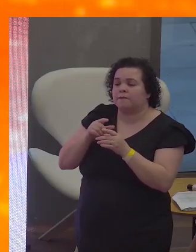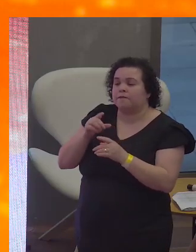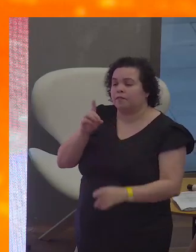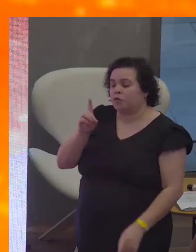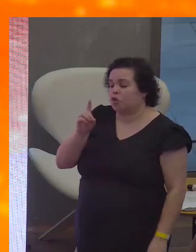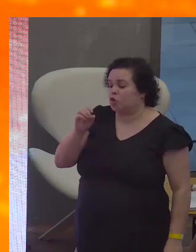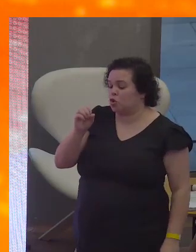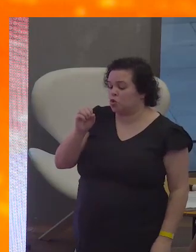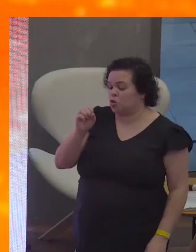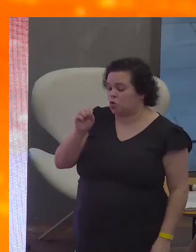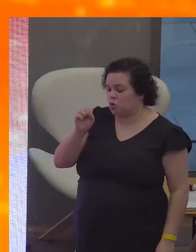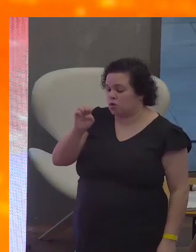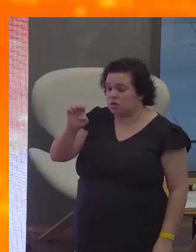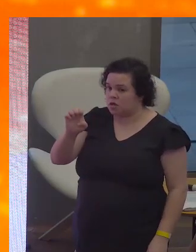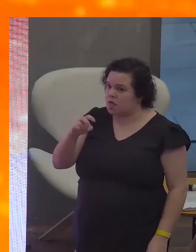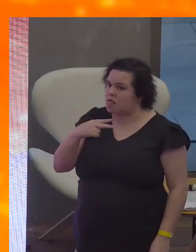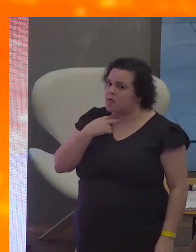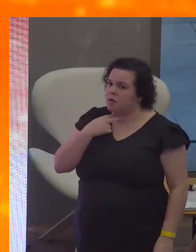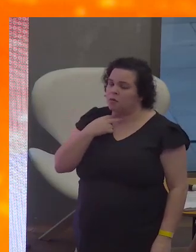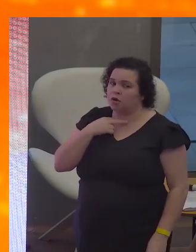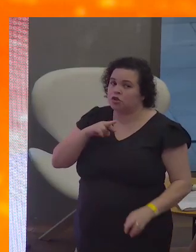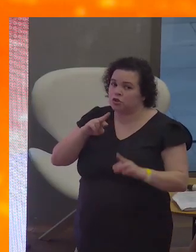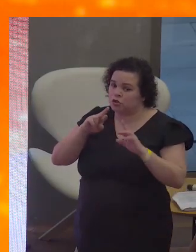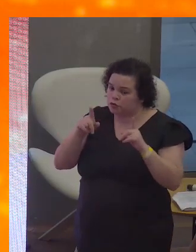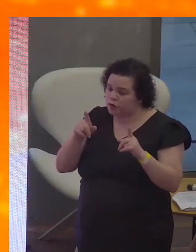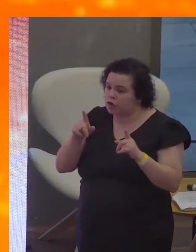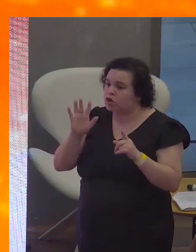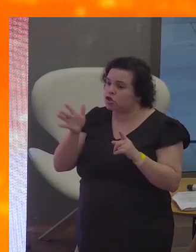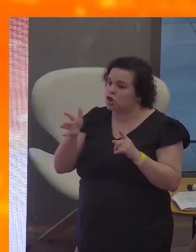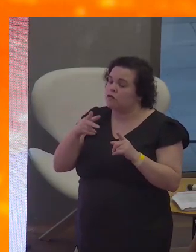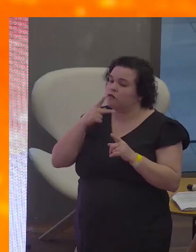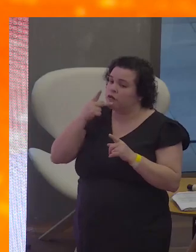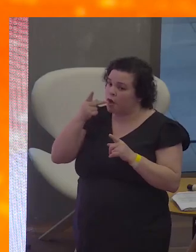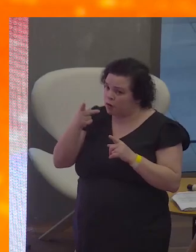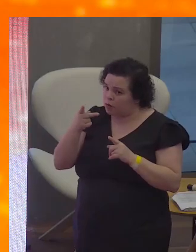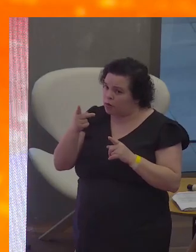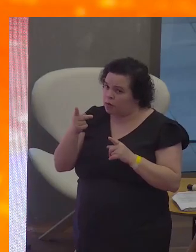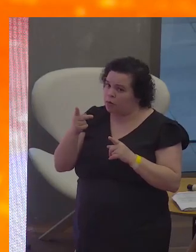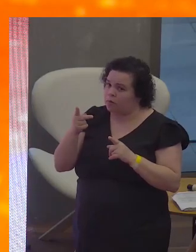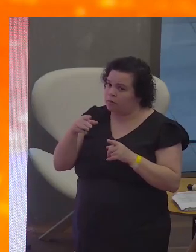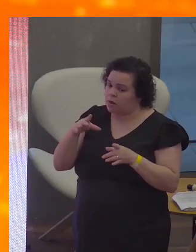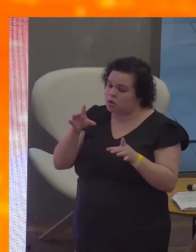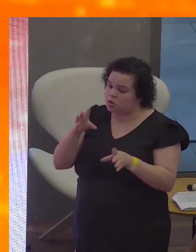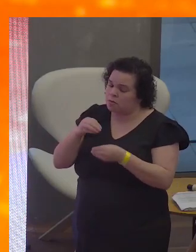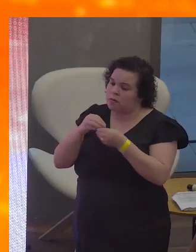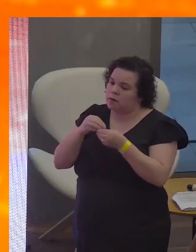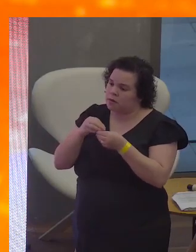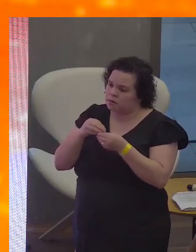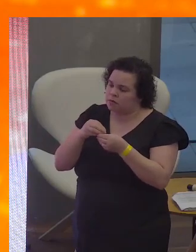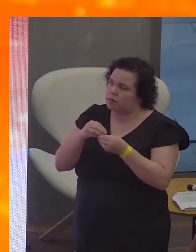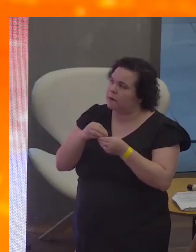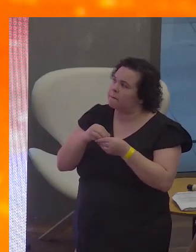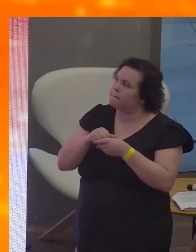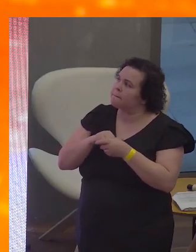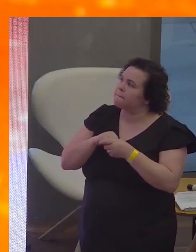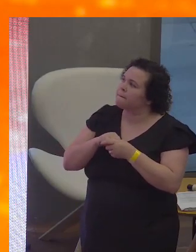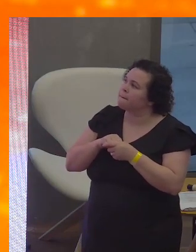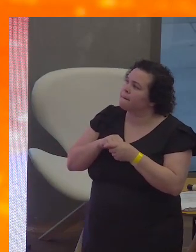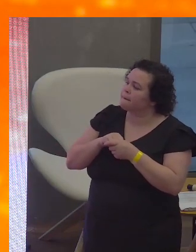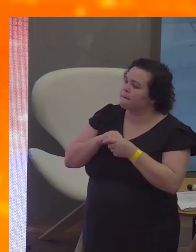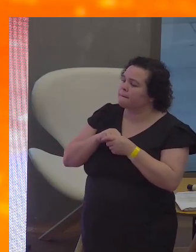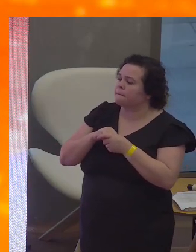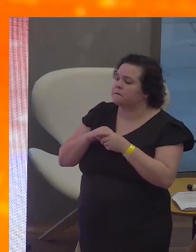pré-definida. Você não pode fazer nenhuma dosagem diferente daquela que foi pré-definida como suplemento. Então, ele não está muito preocupado com isso,